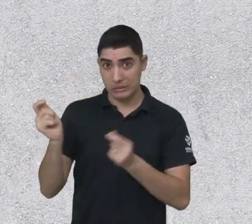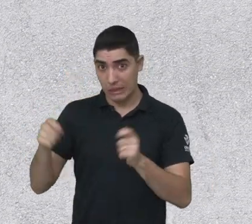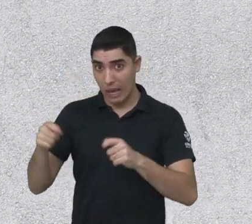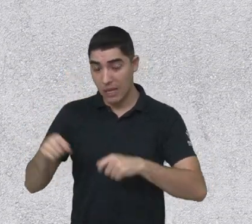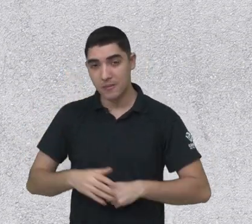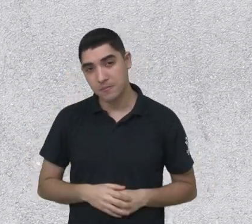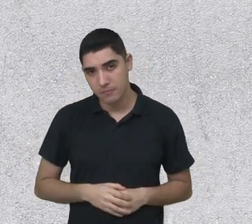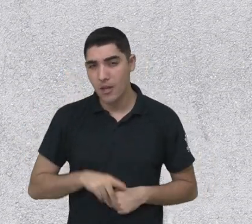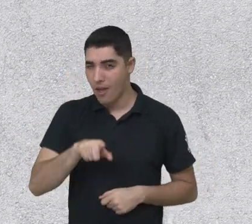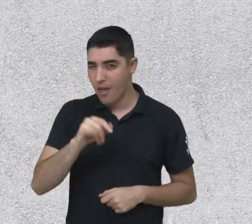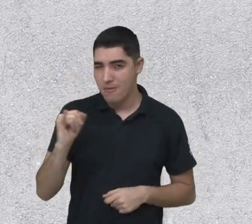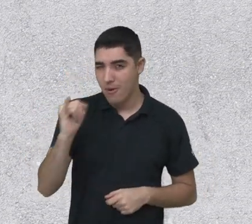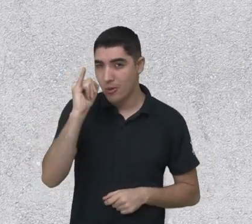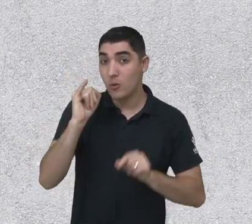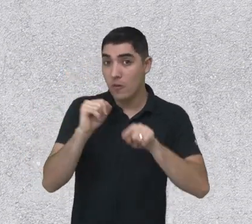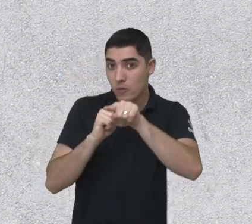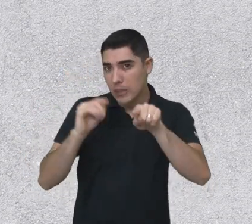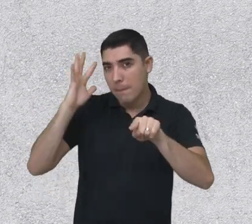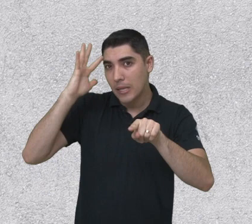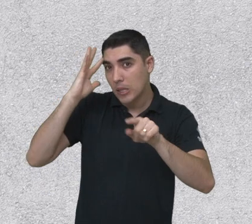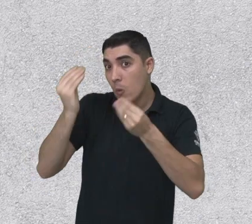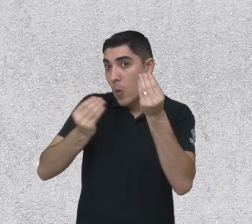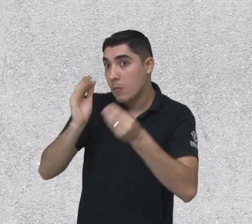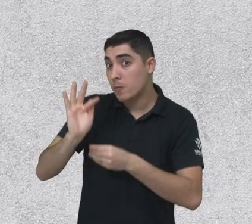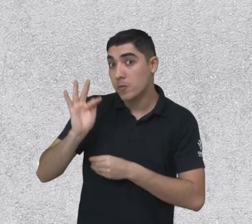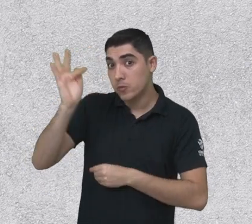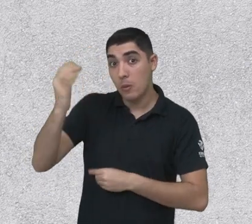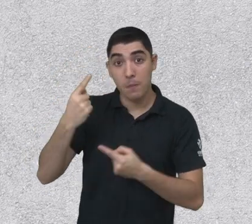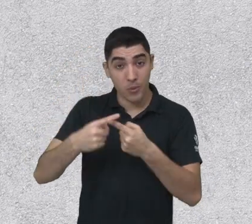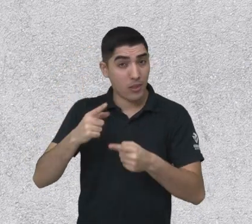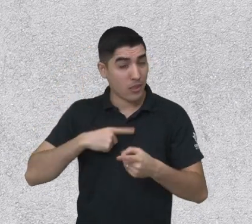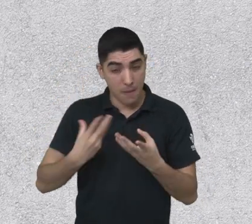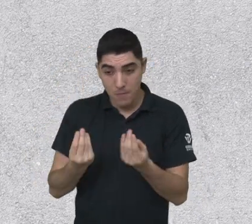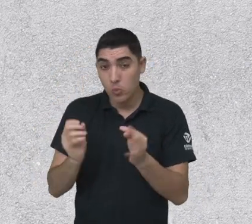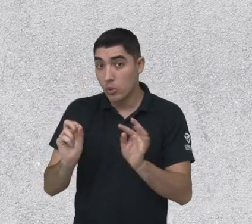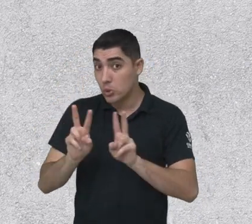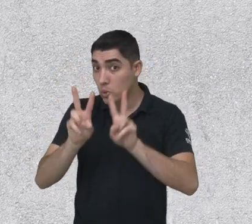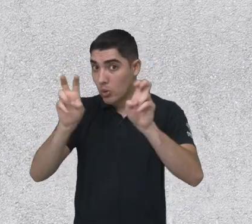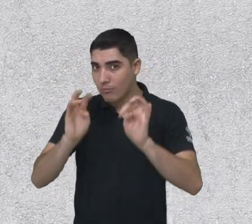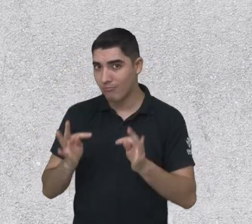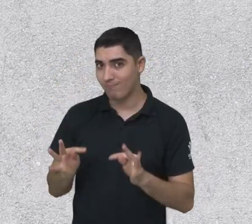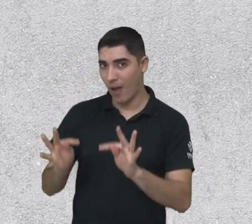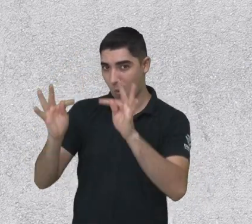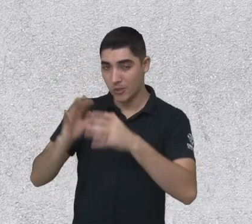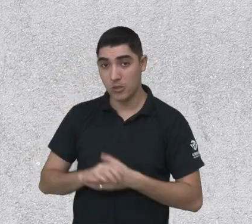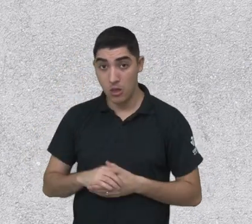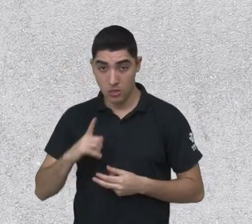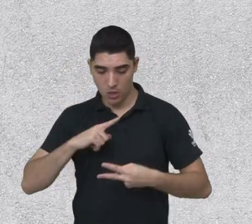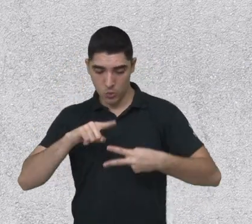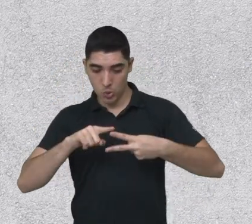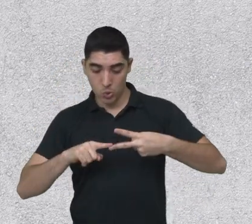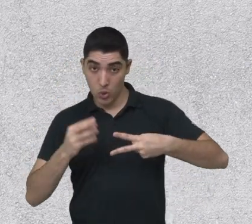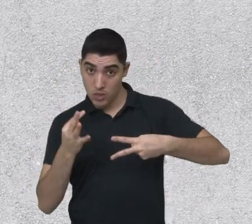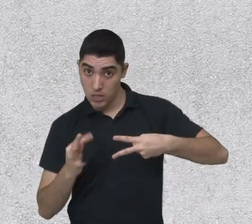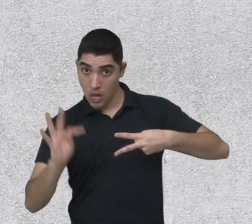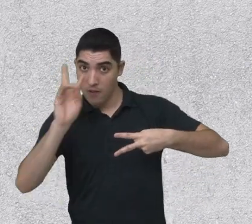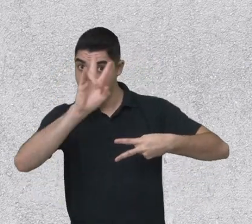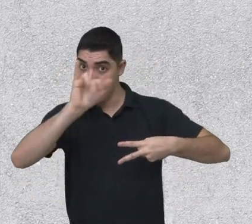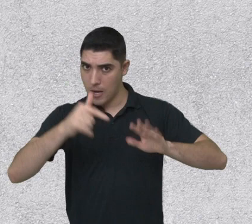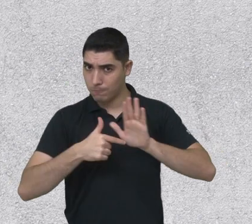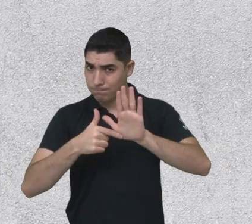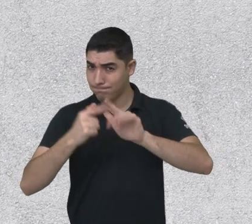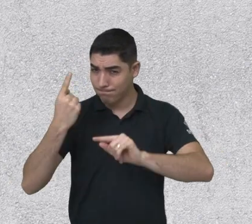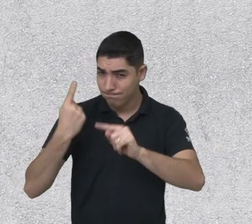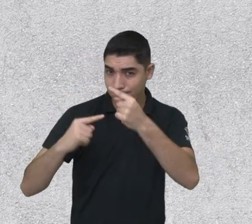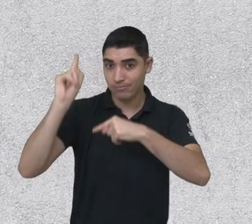profissão é especialmente importante esse tipo de pensamento, viu? Porque envolve muita tecnologia. Eu separei aqui duas tecnologias que